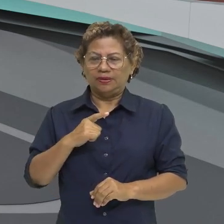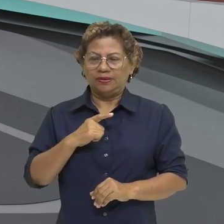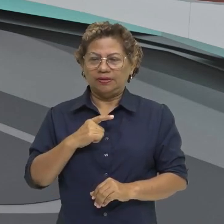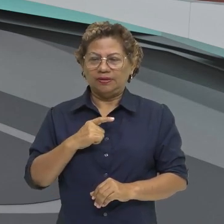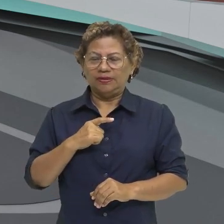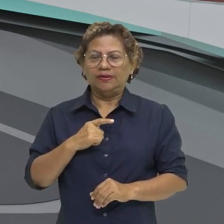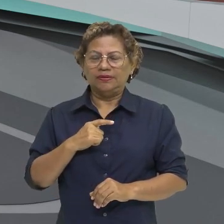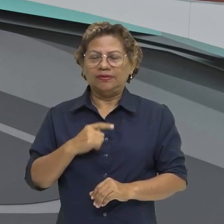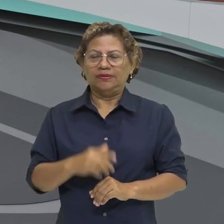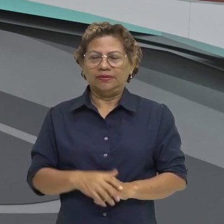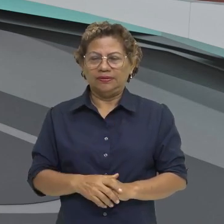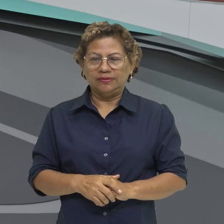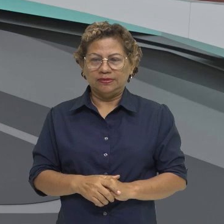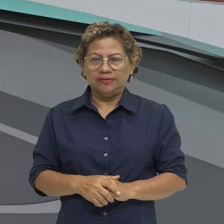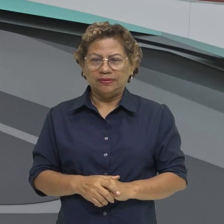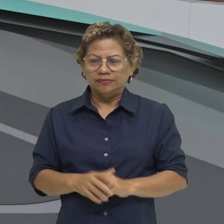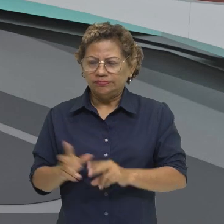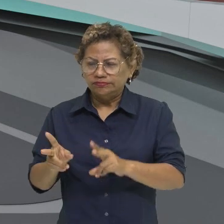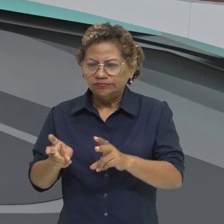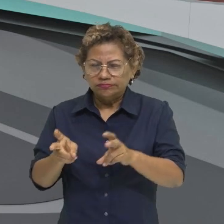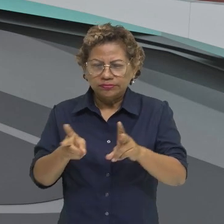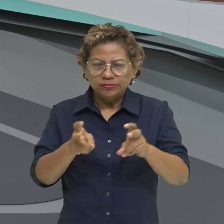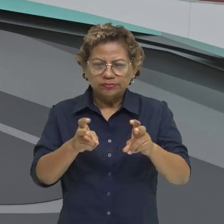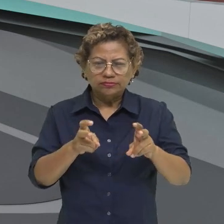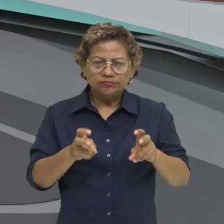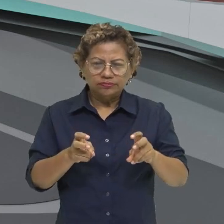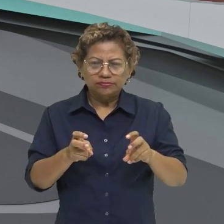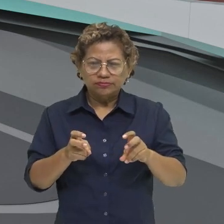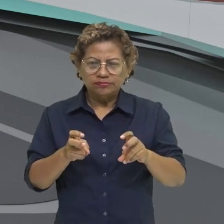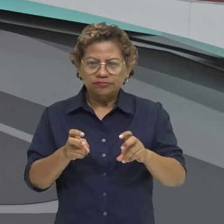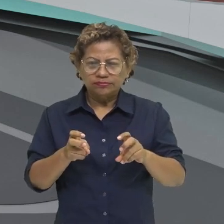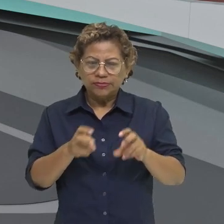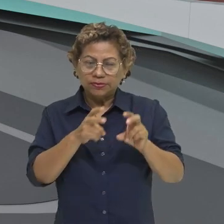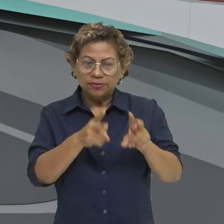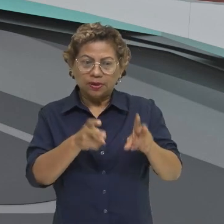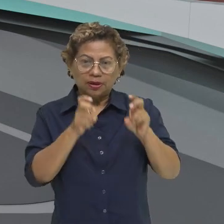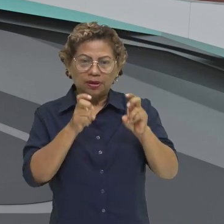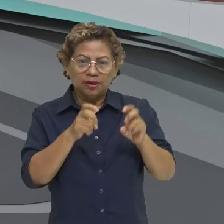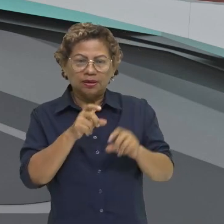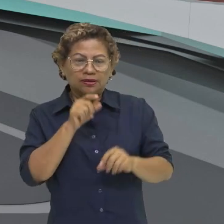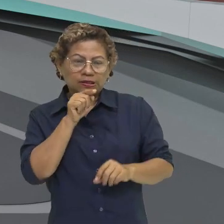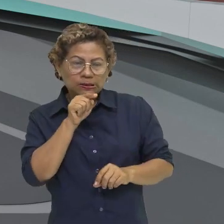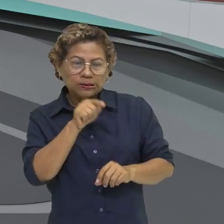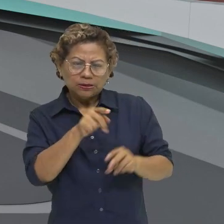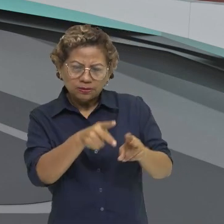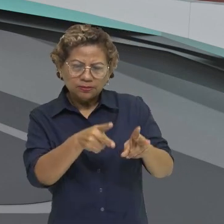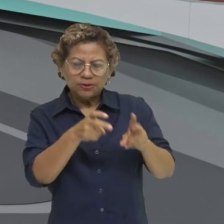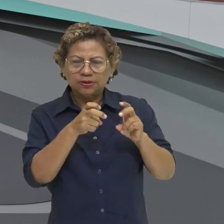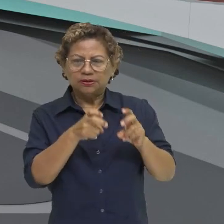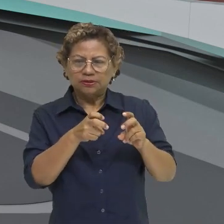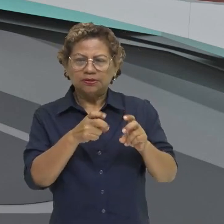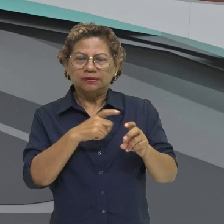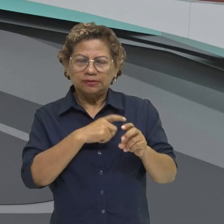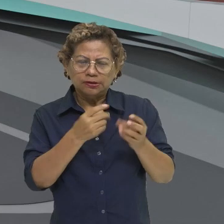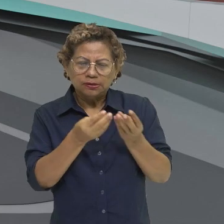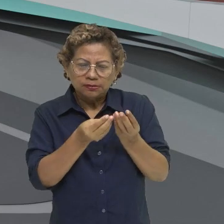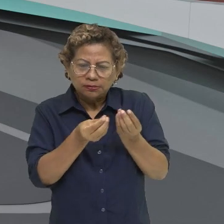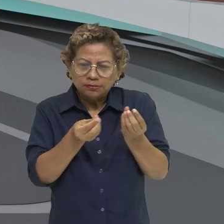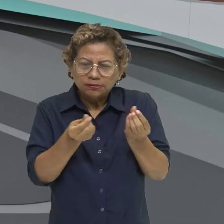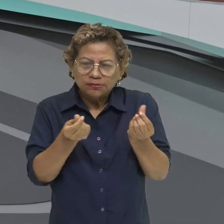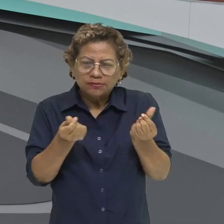uma visão, um ponto de vista, uma abordagem sensível que vem da